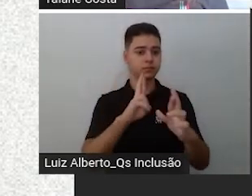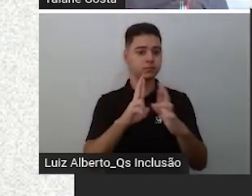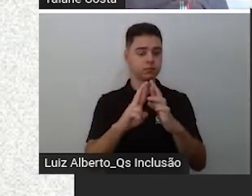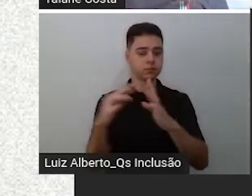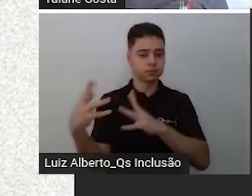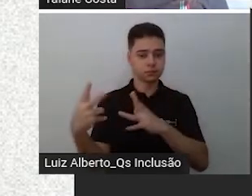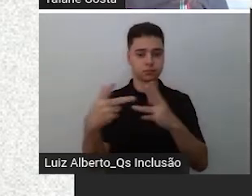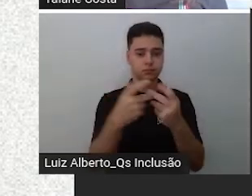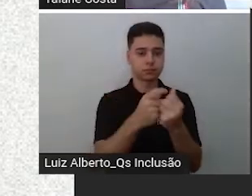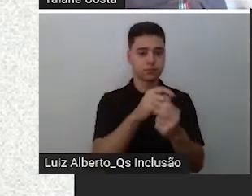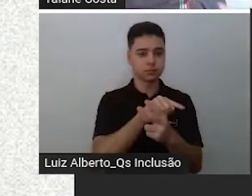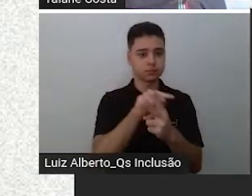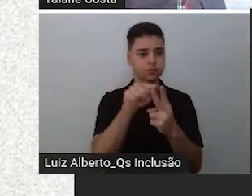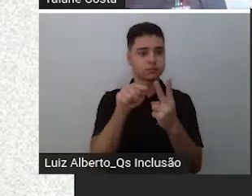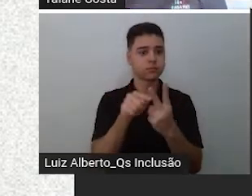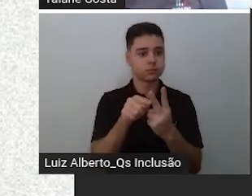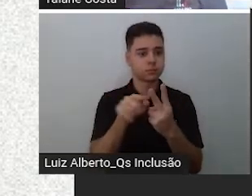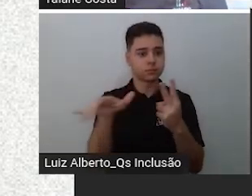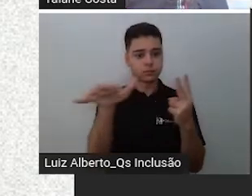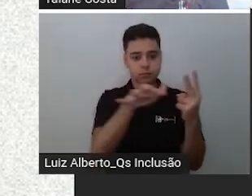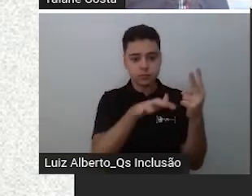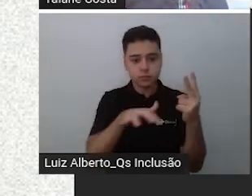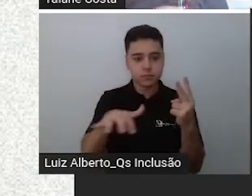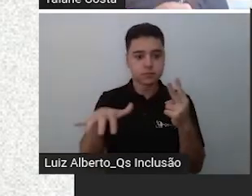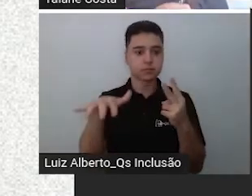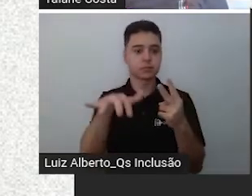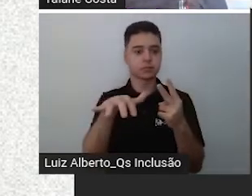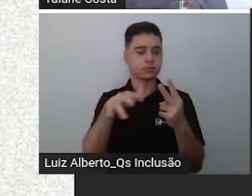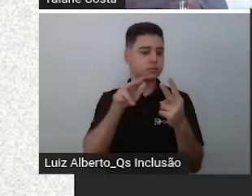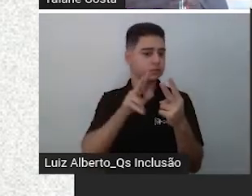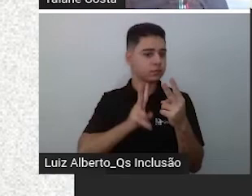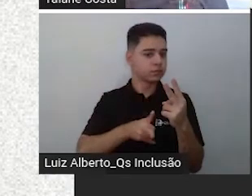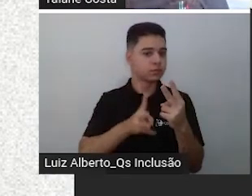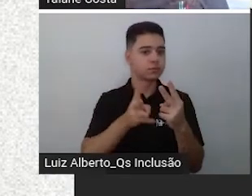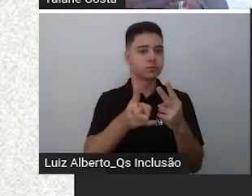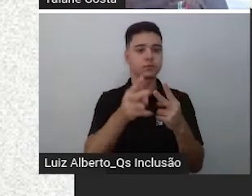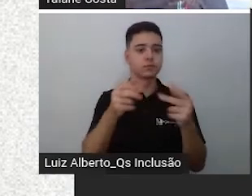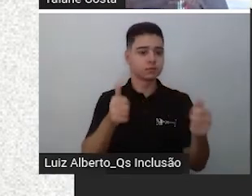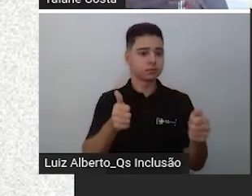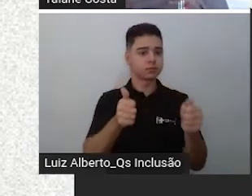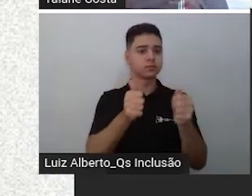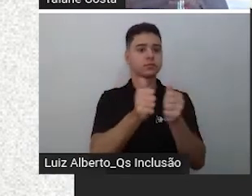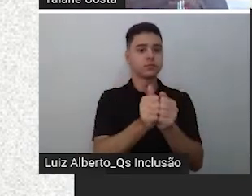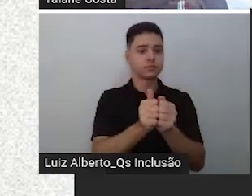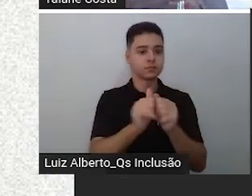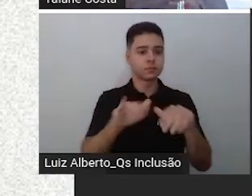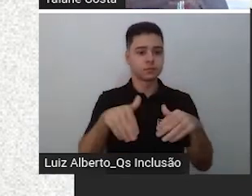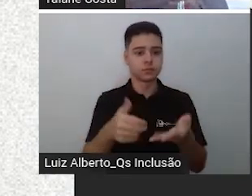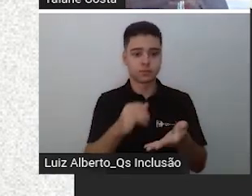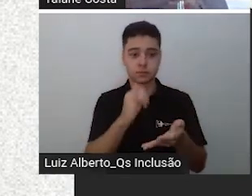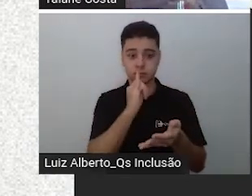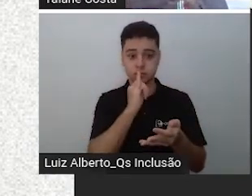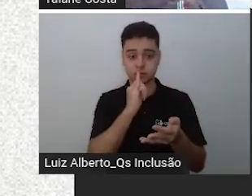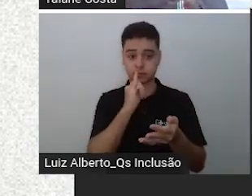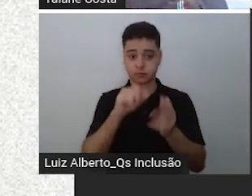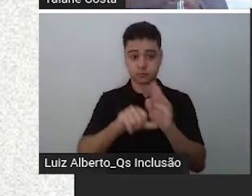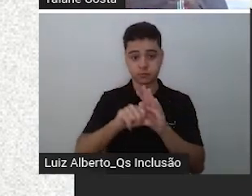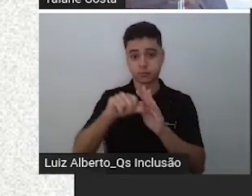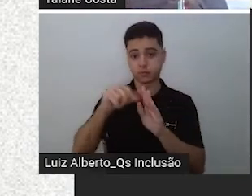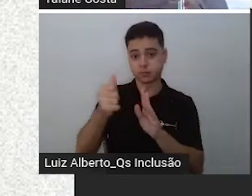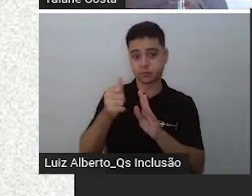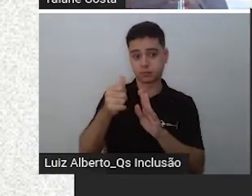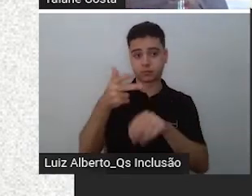esses dois universos que vão estar sempre muito próximos? Nesse primeiro episódio, vamos